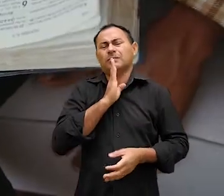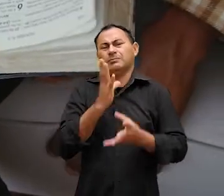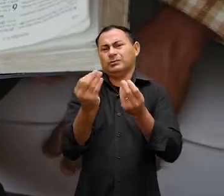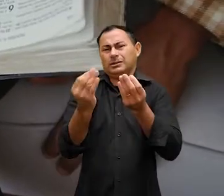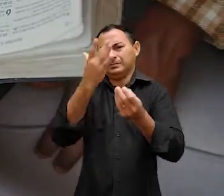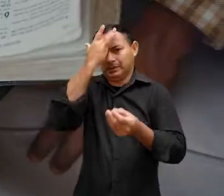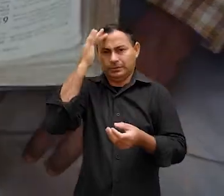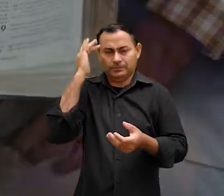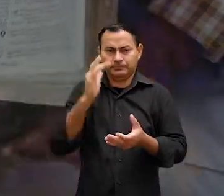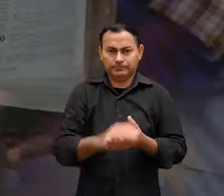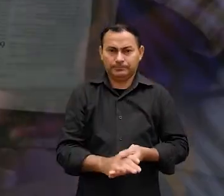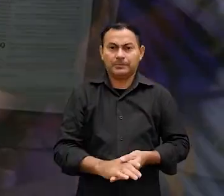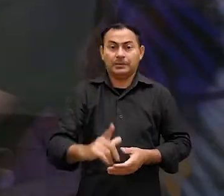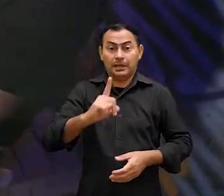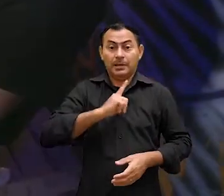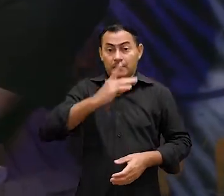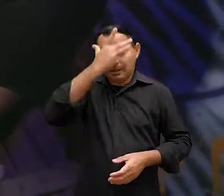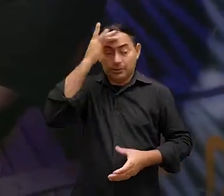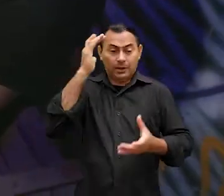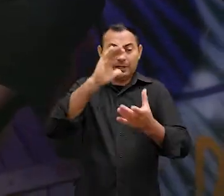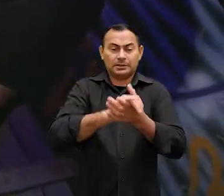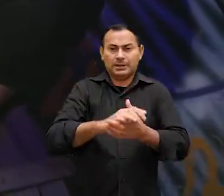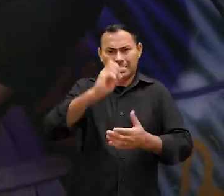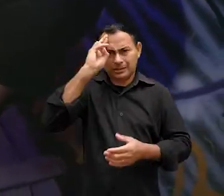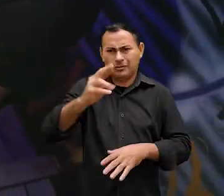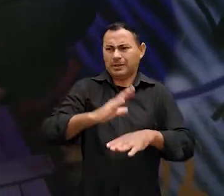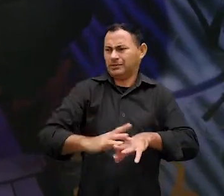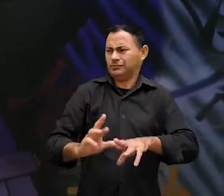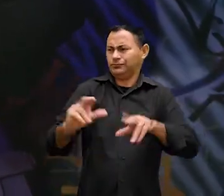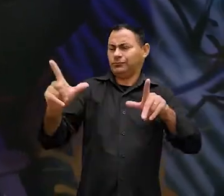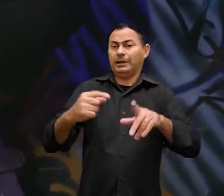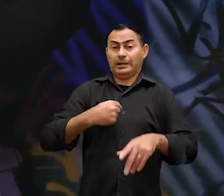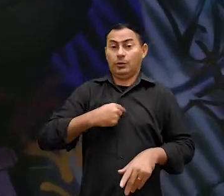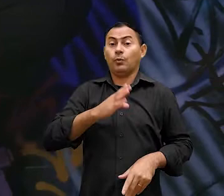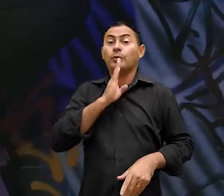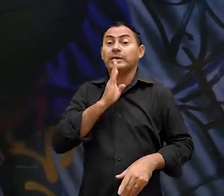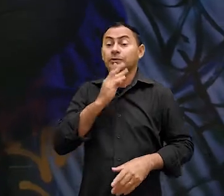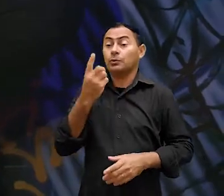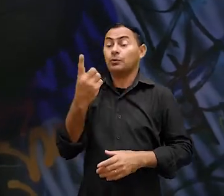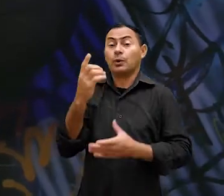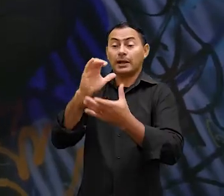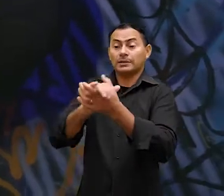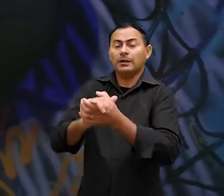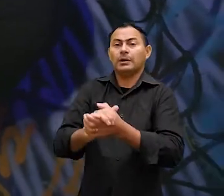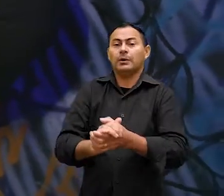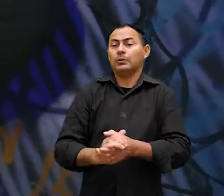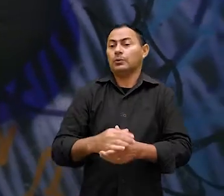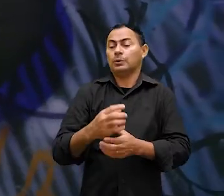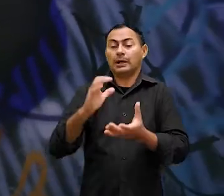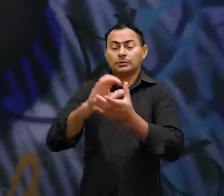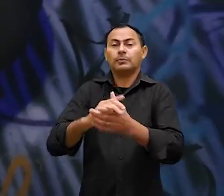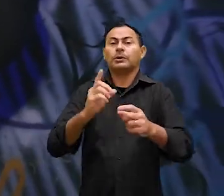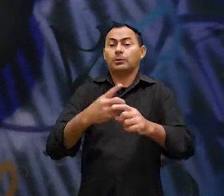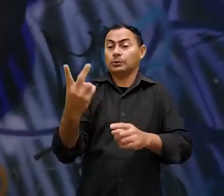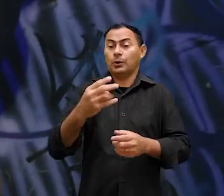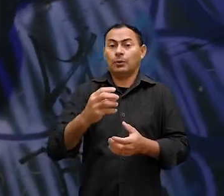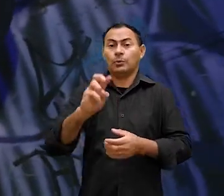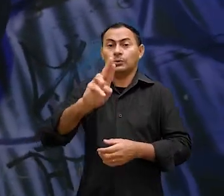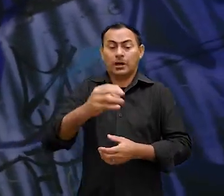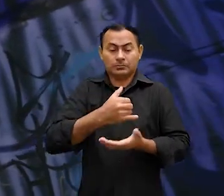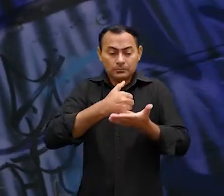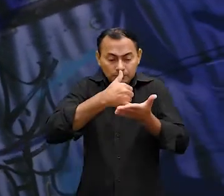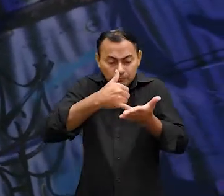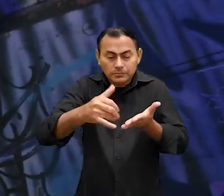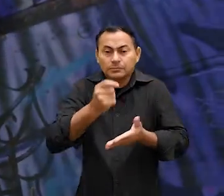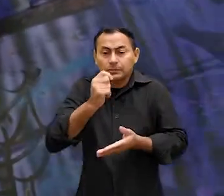assim. Tem pessoas que casam pelas razões mais esquisitas. Conheço um casal que se casou porque os dois usavam drogas juntos. Eles não eram